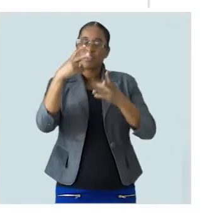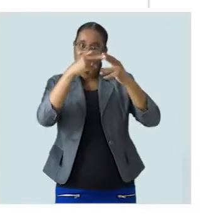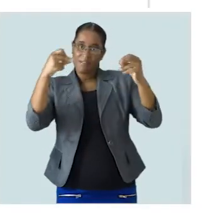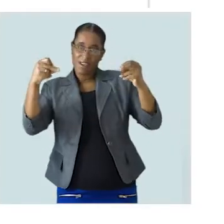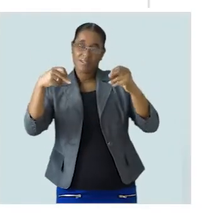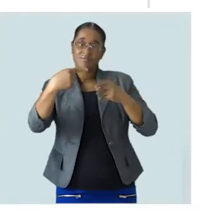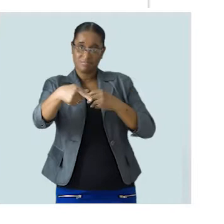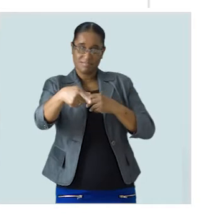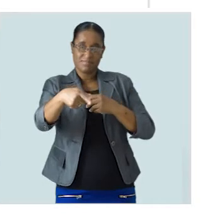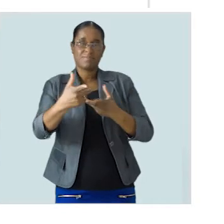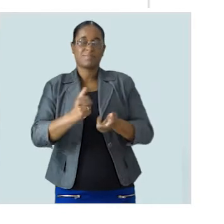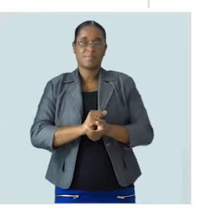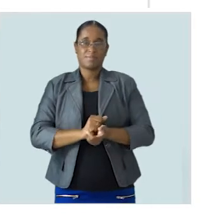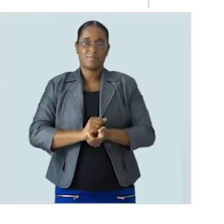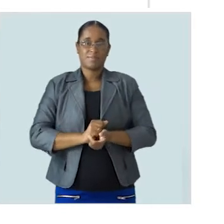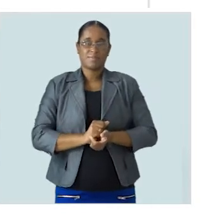frase: